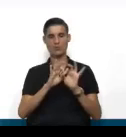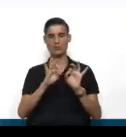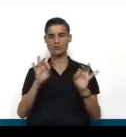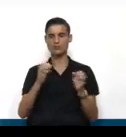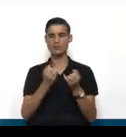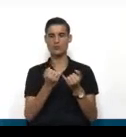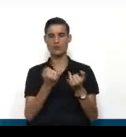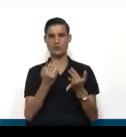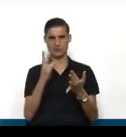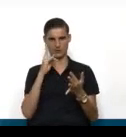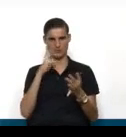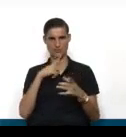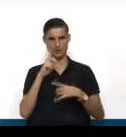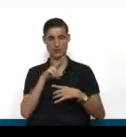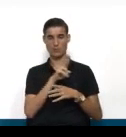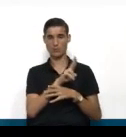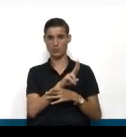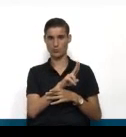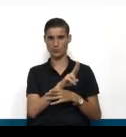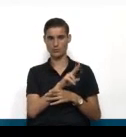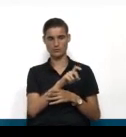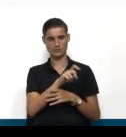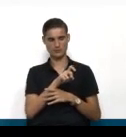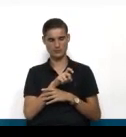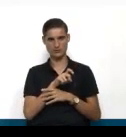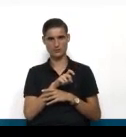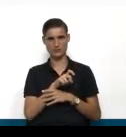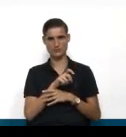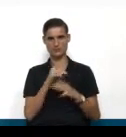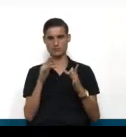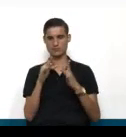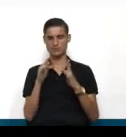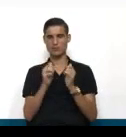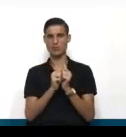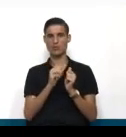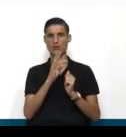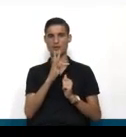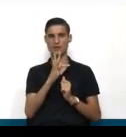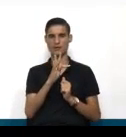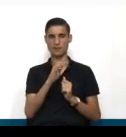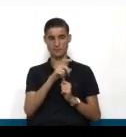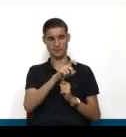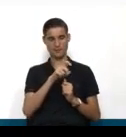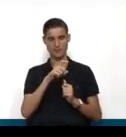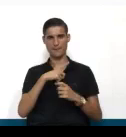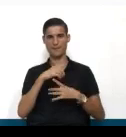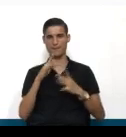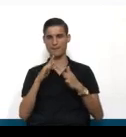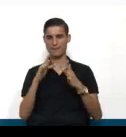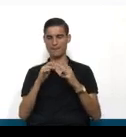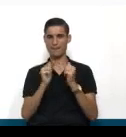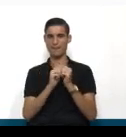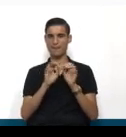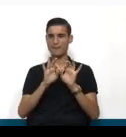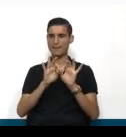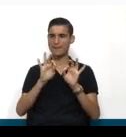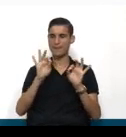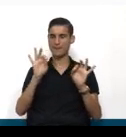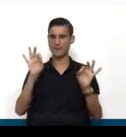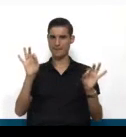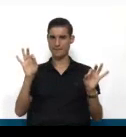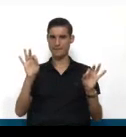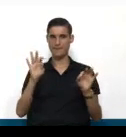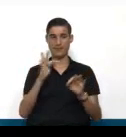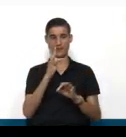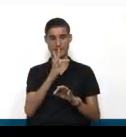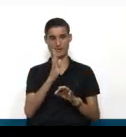uma função, o x em relação a t. O x está relacionando ao meu comprimento